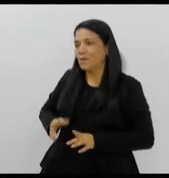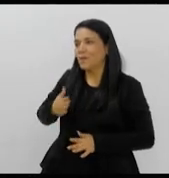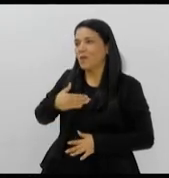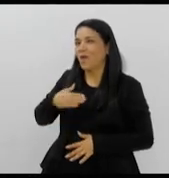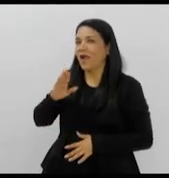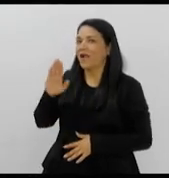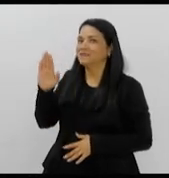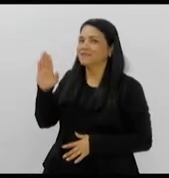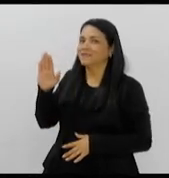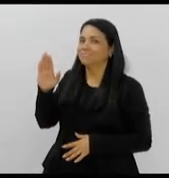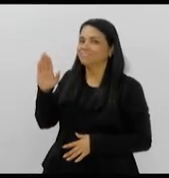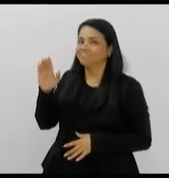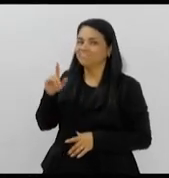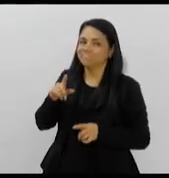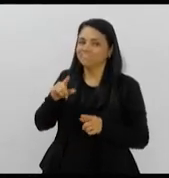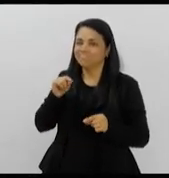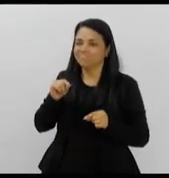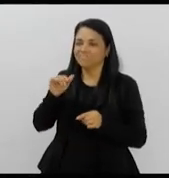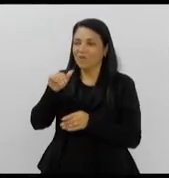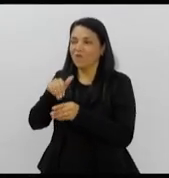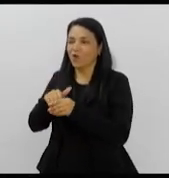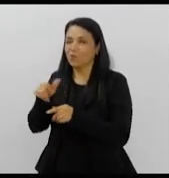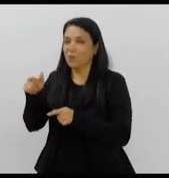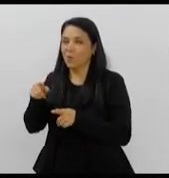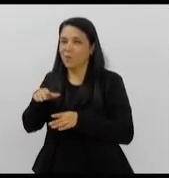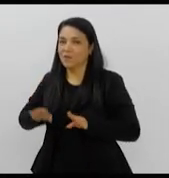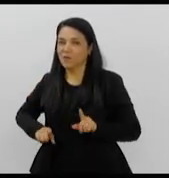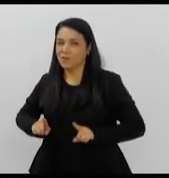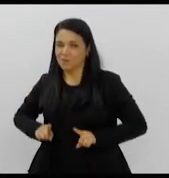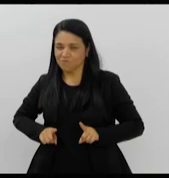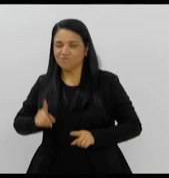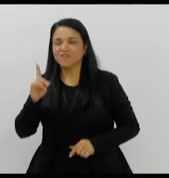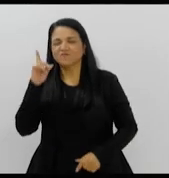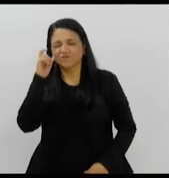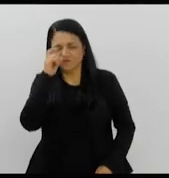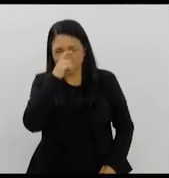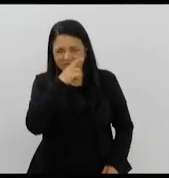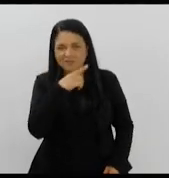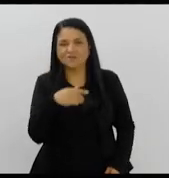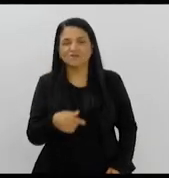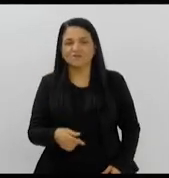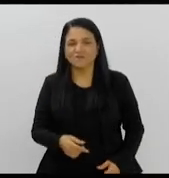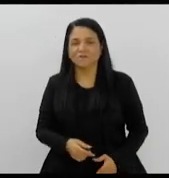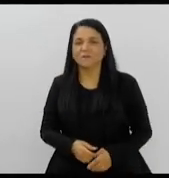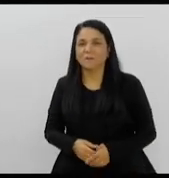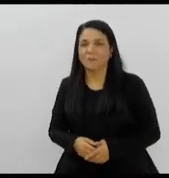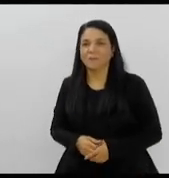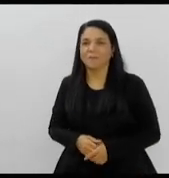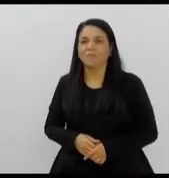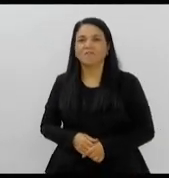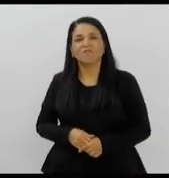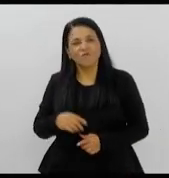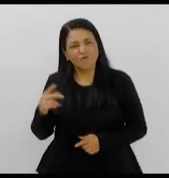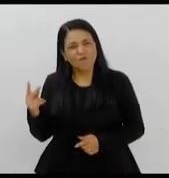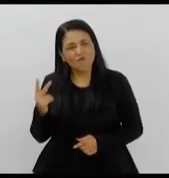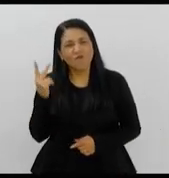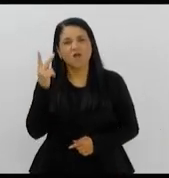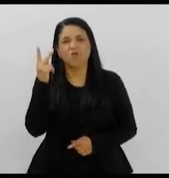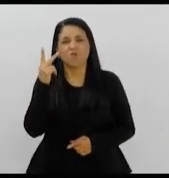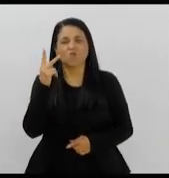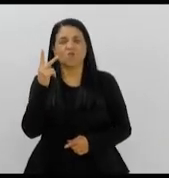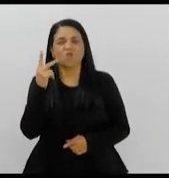candidato. Né? É difícil. É difícil. Então, eu valorizo